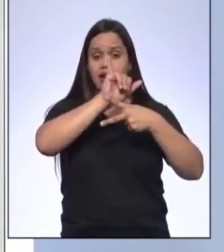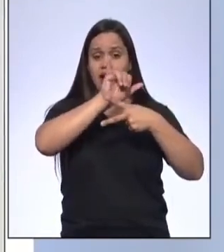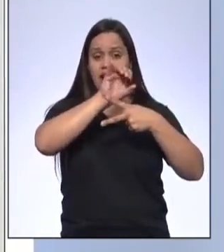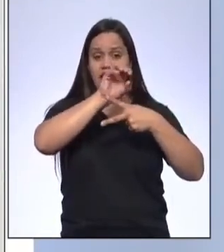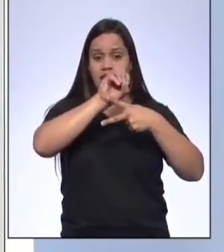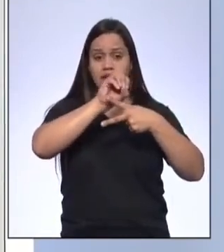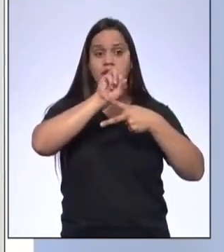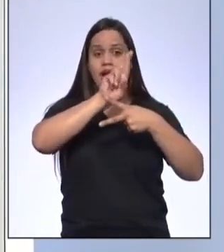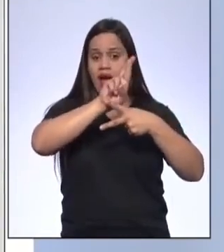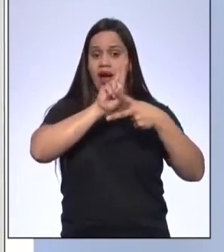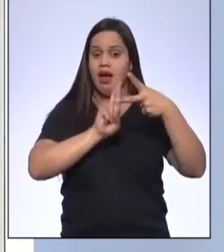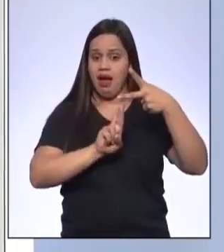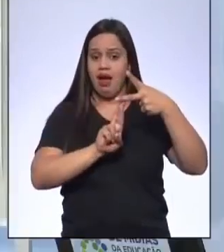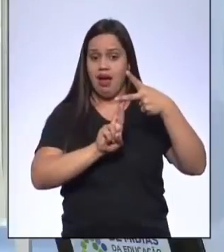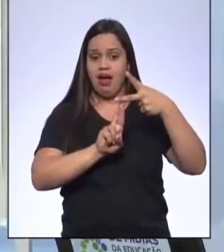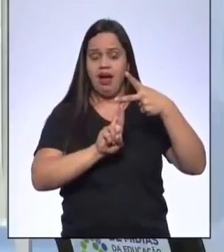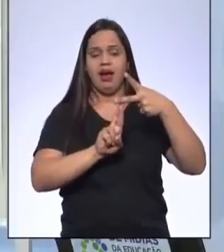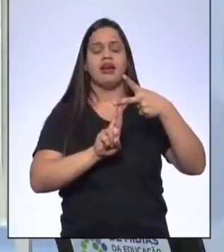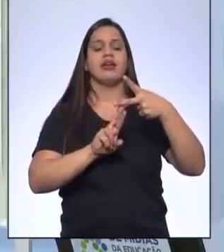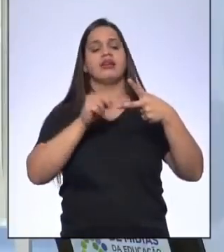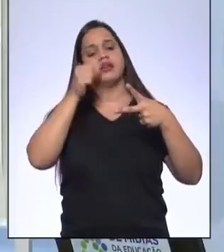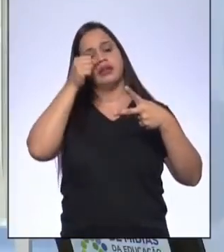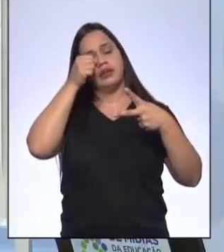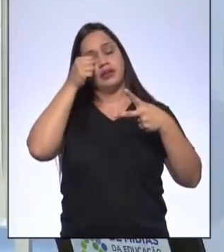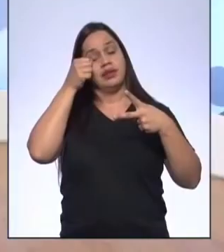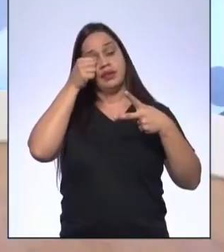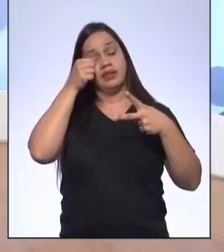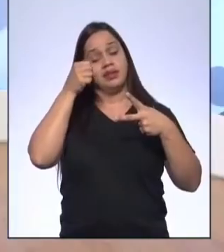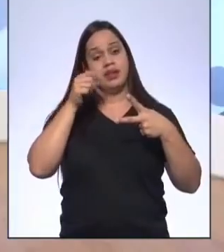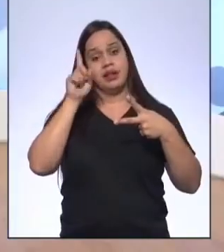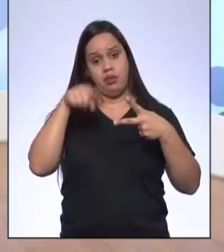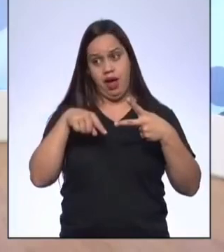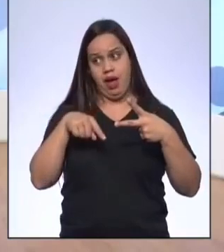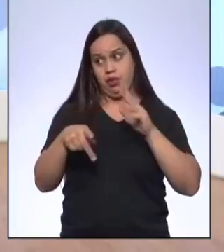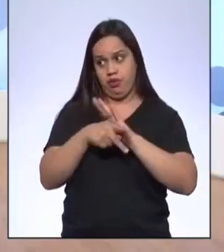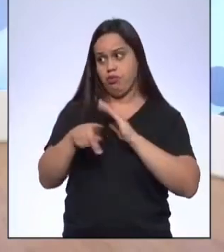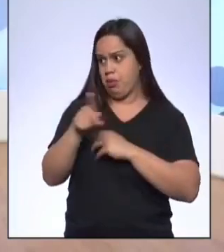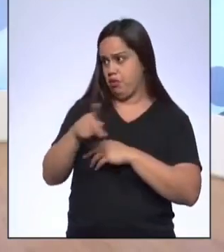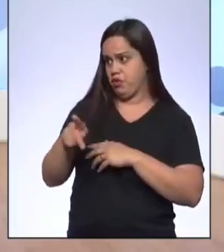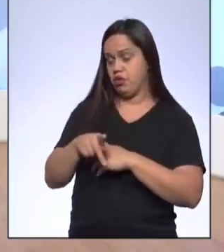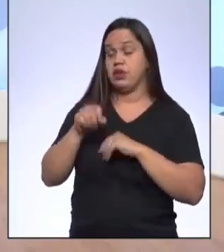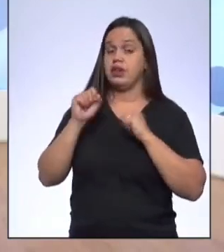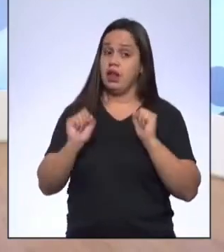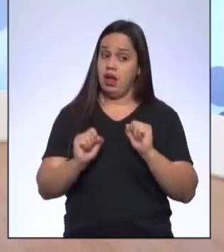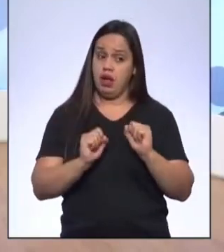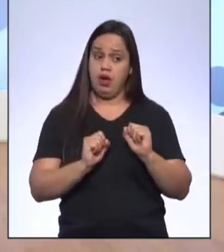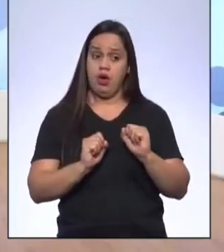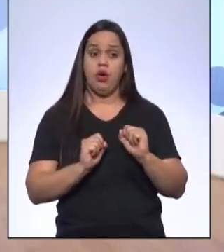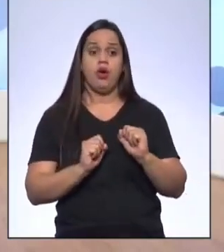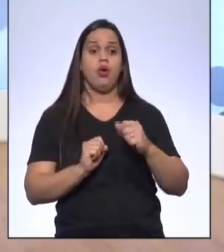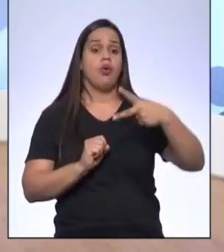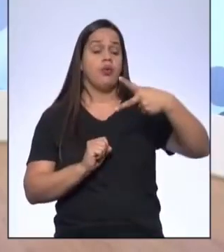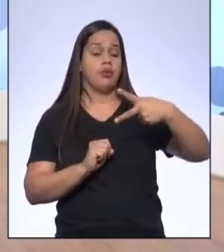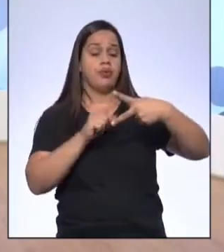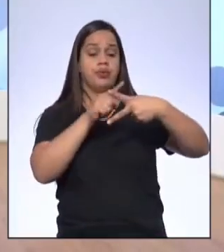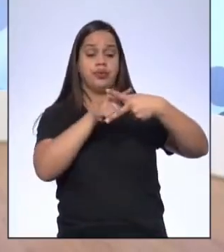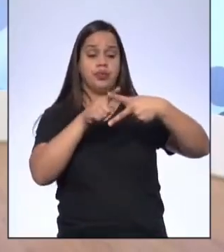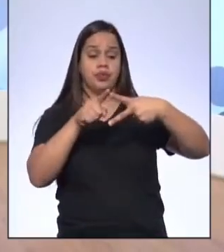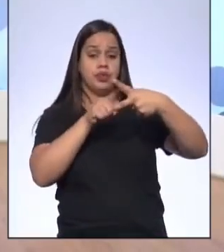pode identificar o raio dessa forma, né, Ale? Isso, então o raio é a medida do centro